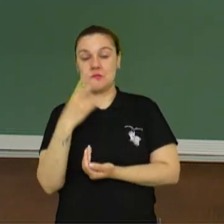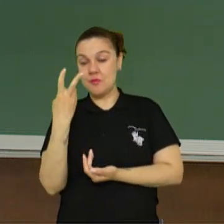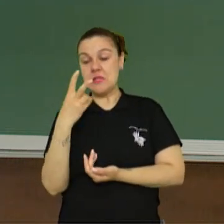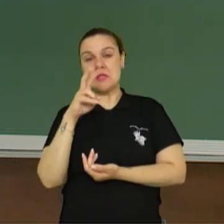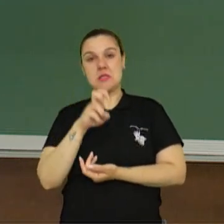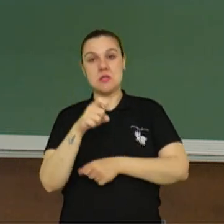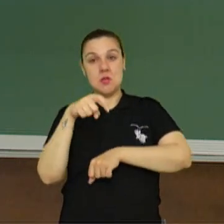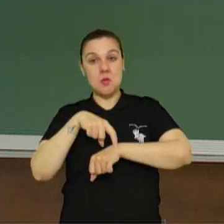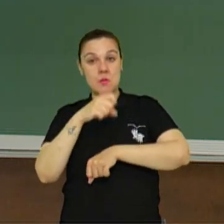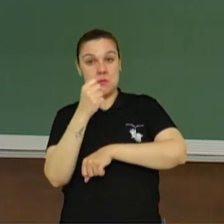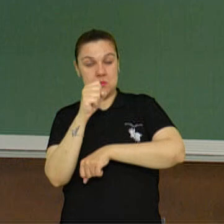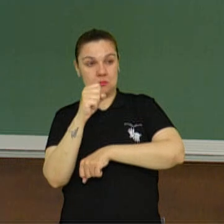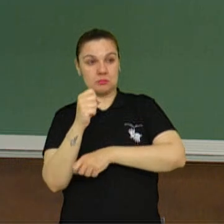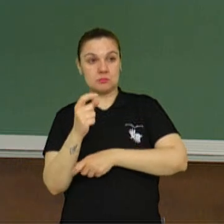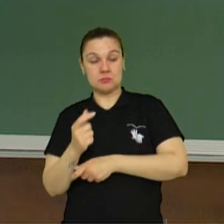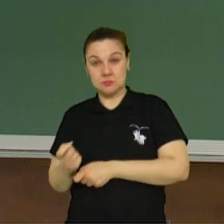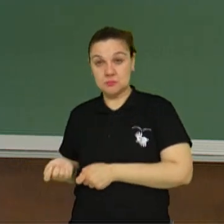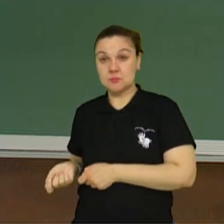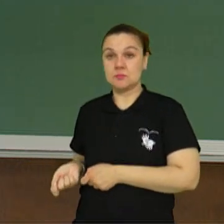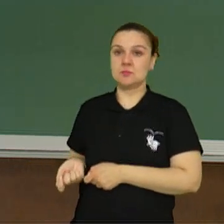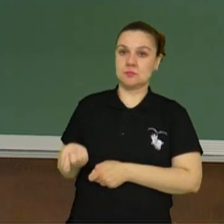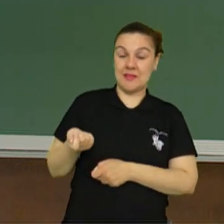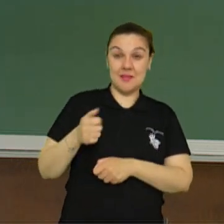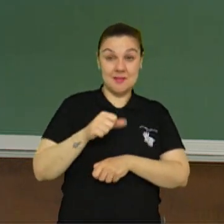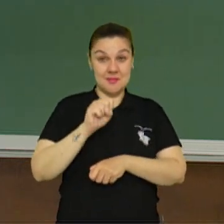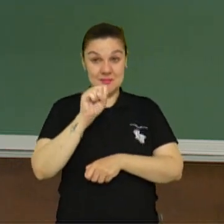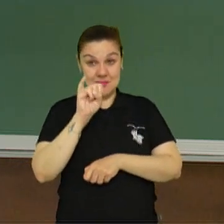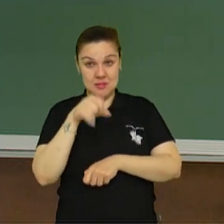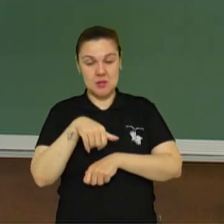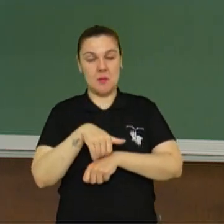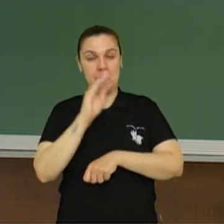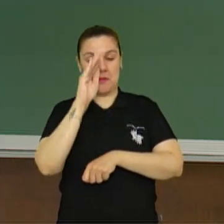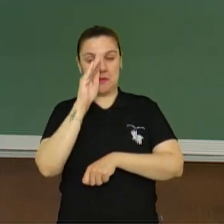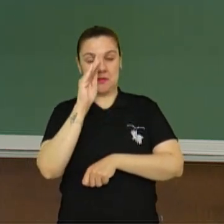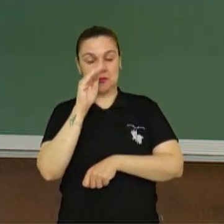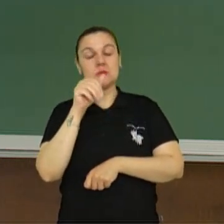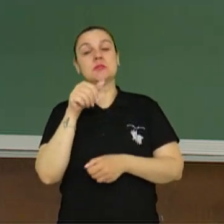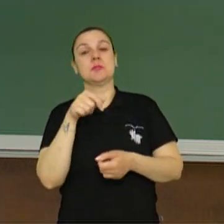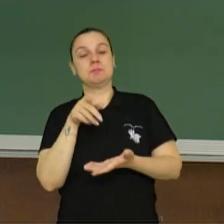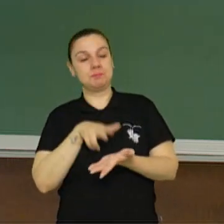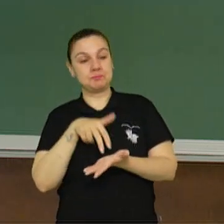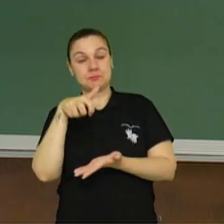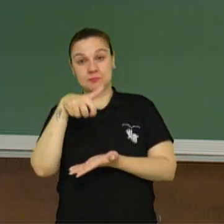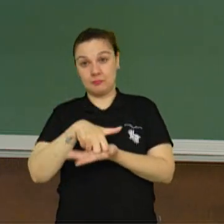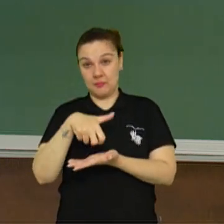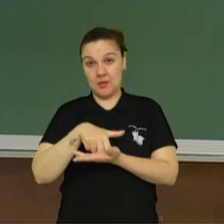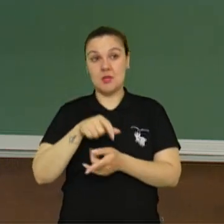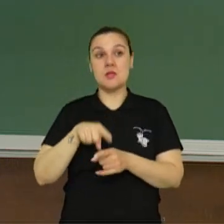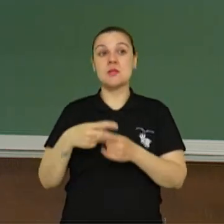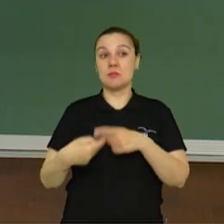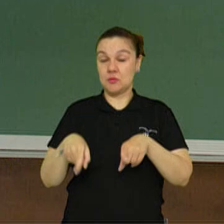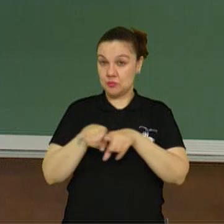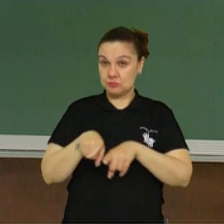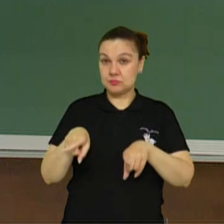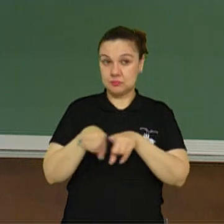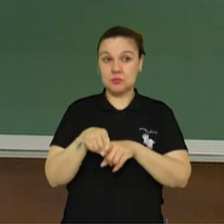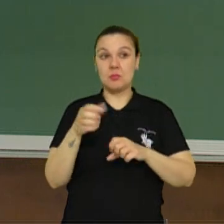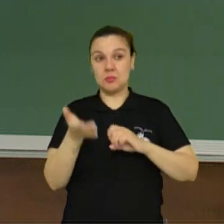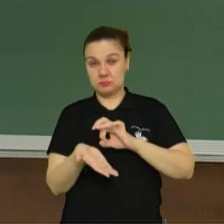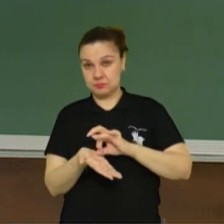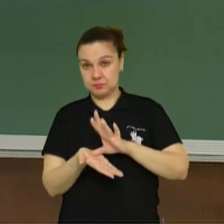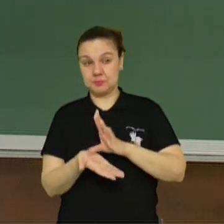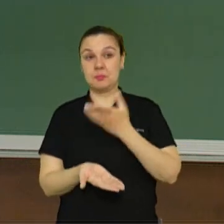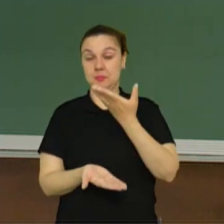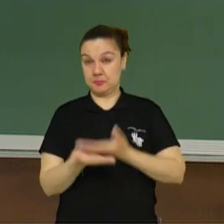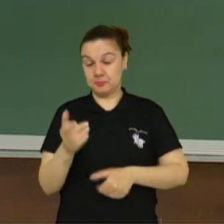25 segundos para fazer esse serviço. Tá? Se passar desse tempo, você vai levar uma advertência e se isso for acontecer novamente, pode ser que você